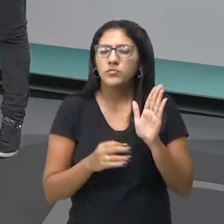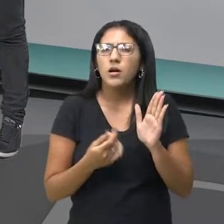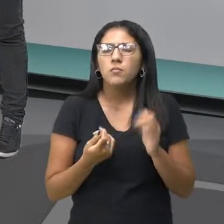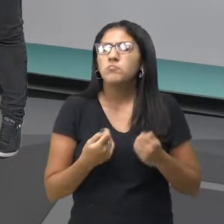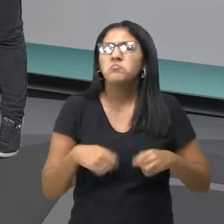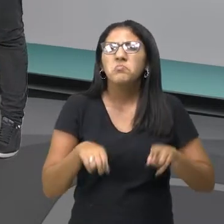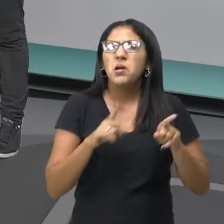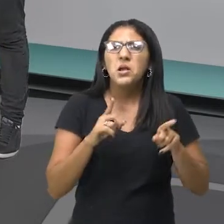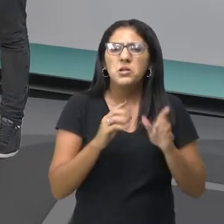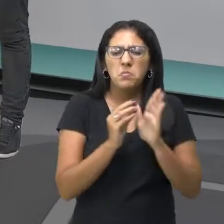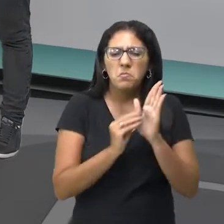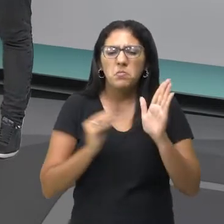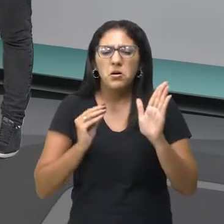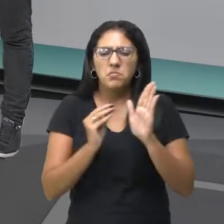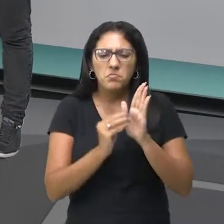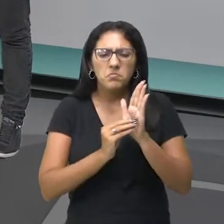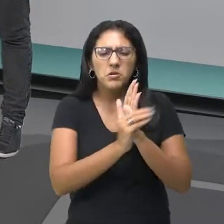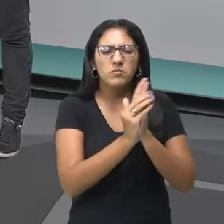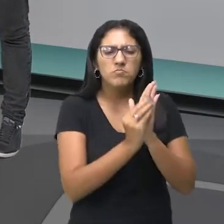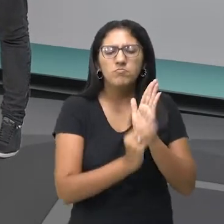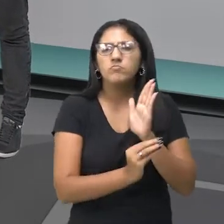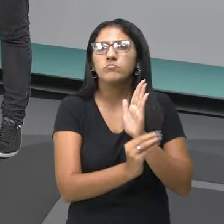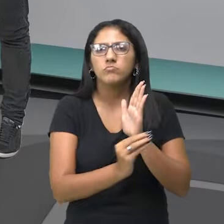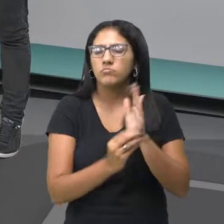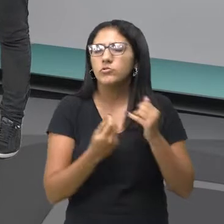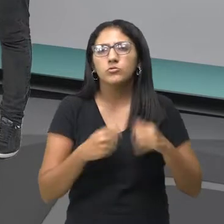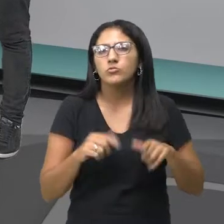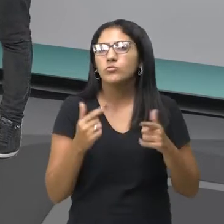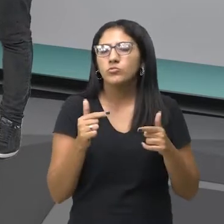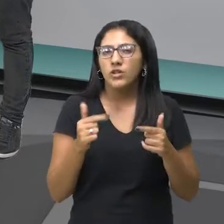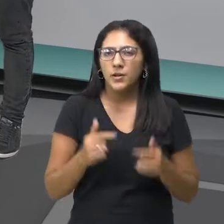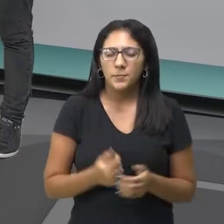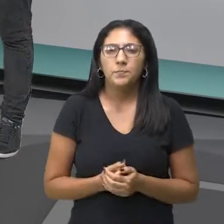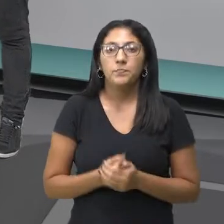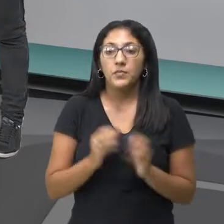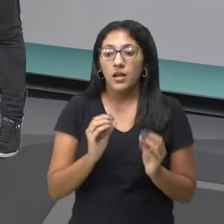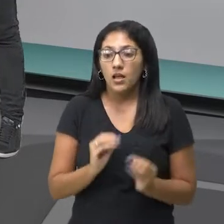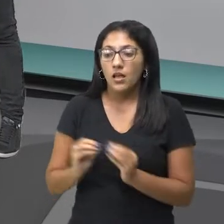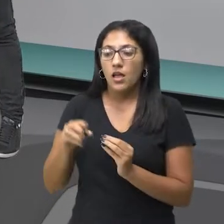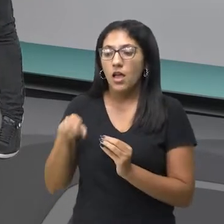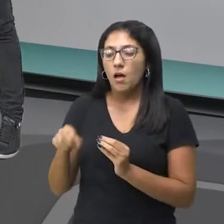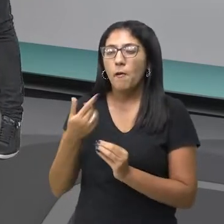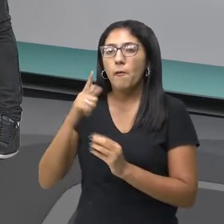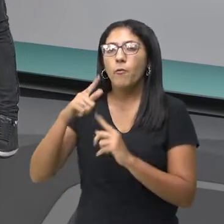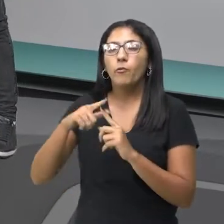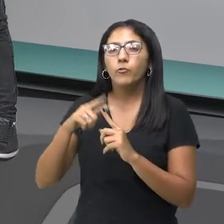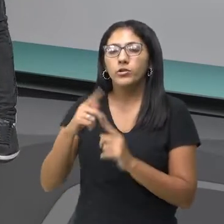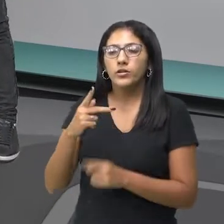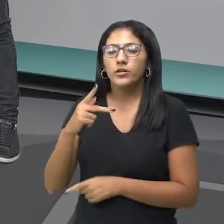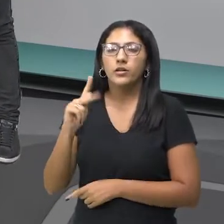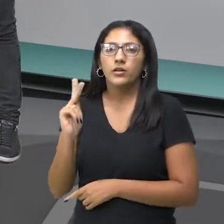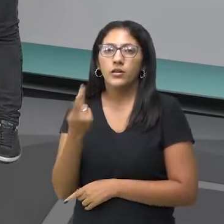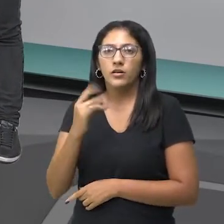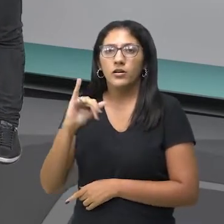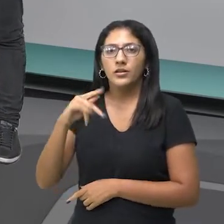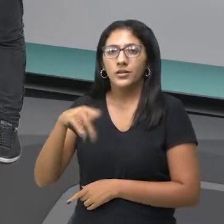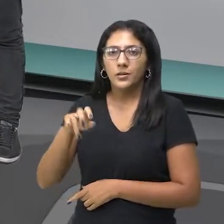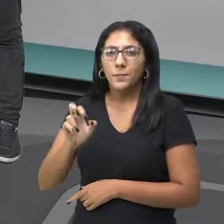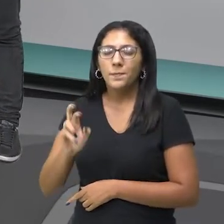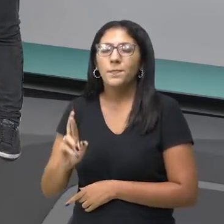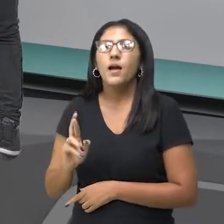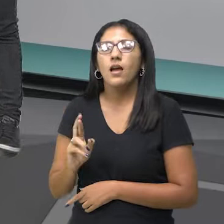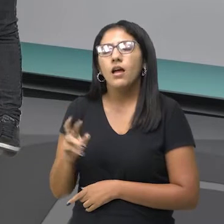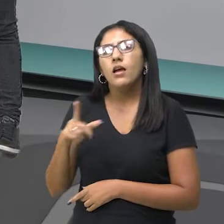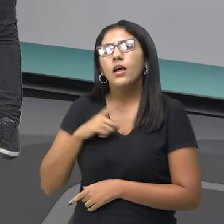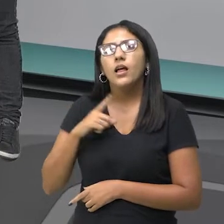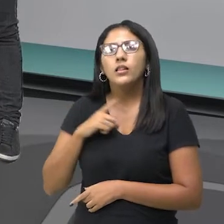a possibilidade de se movimentar dentro do próprio texto, ok? Já no hipertexto não, eu tenho vários textos conectados, um que